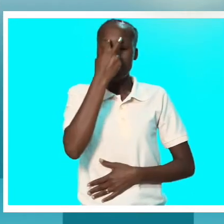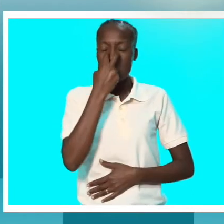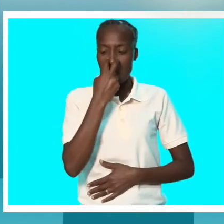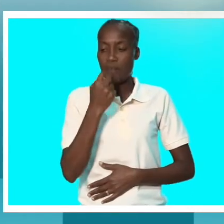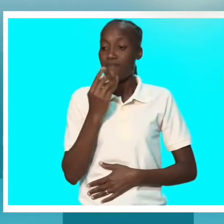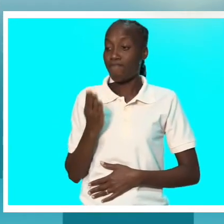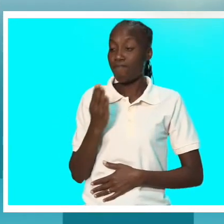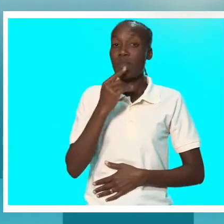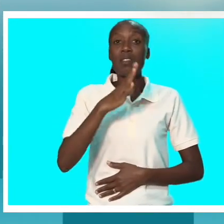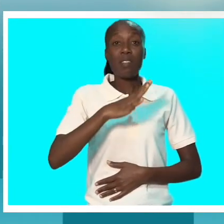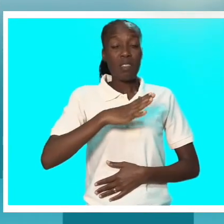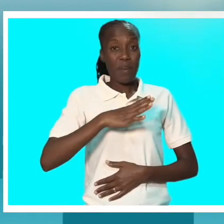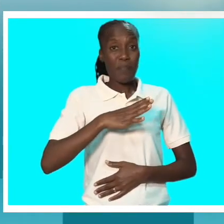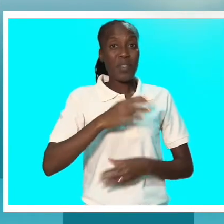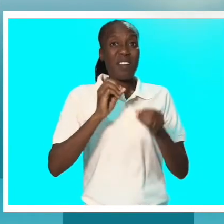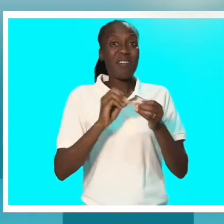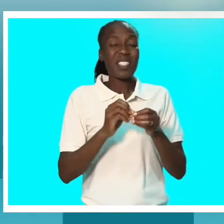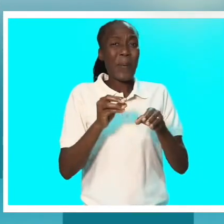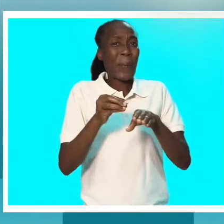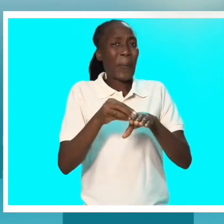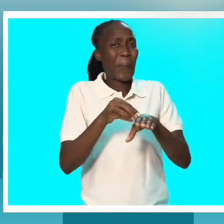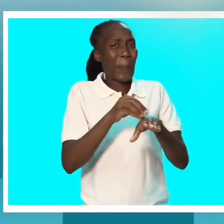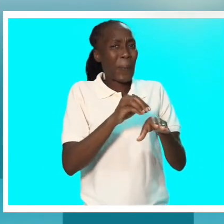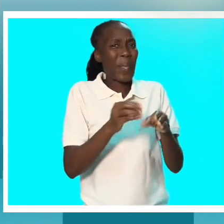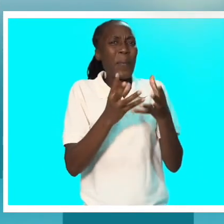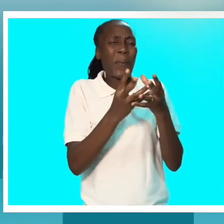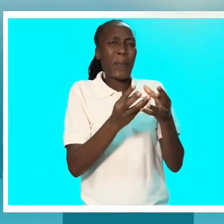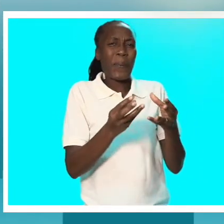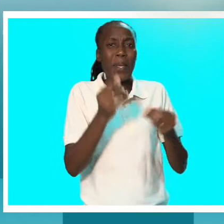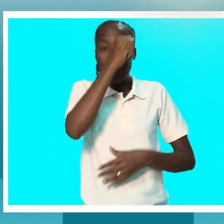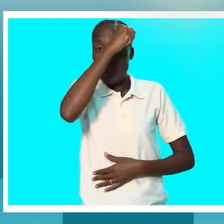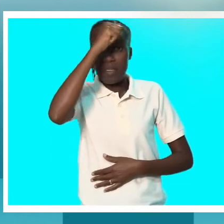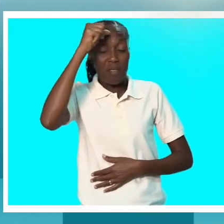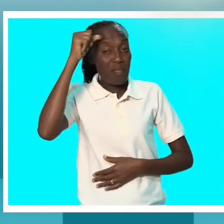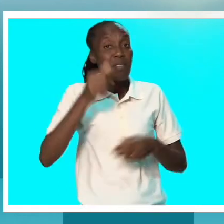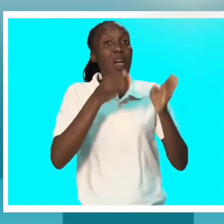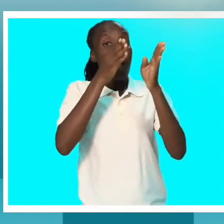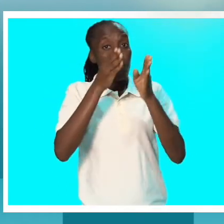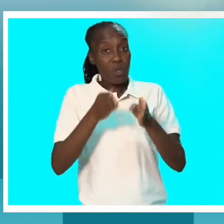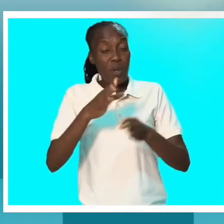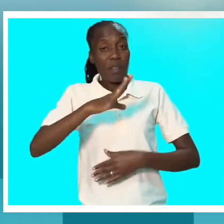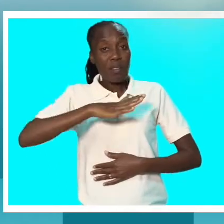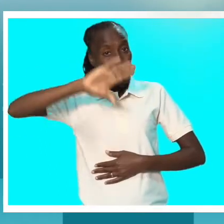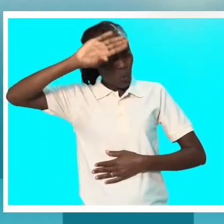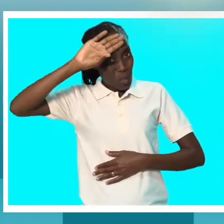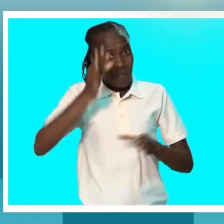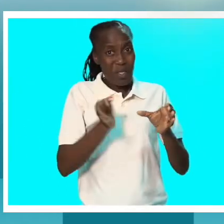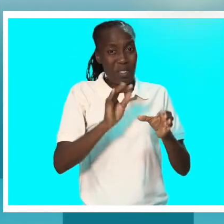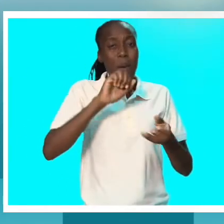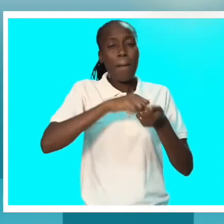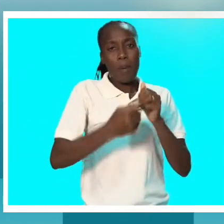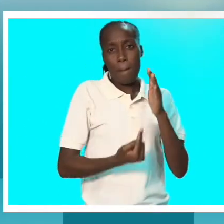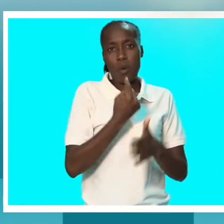cegueira. Em geral, para além de feridas de dificuldade em sarar, o indivíduo com diabetes também pode ter